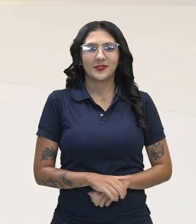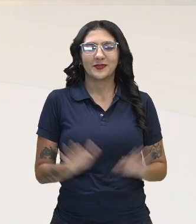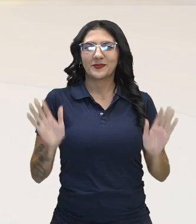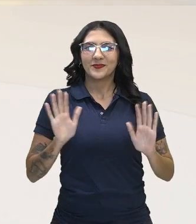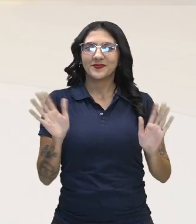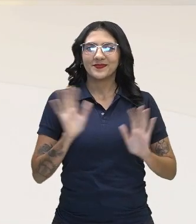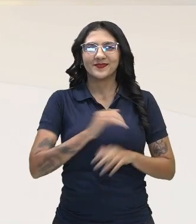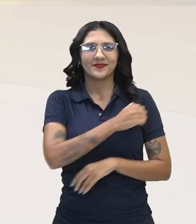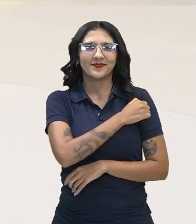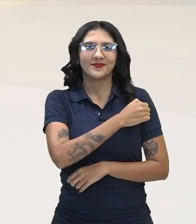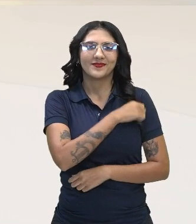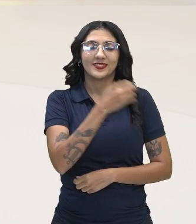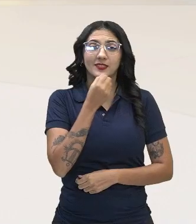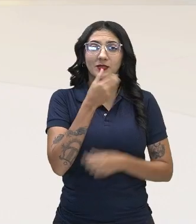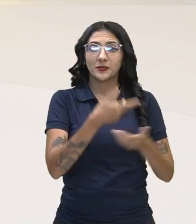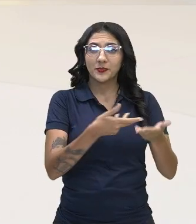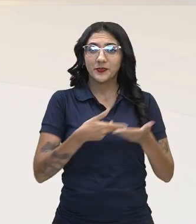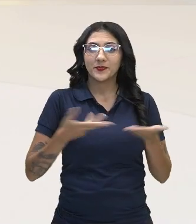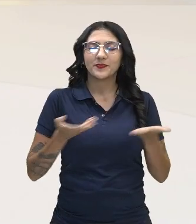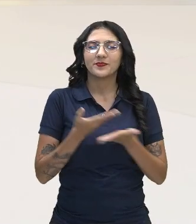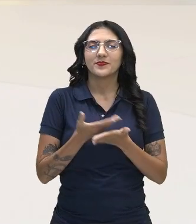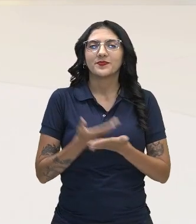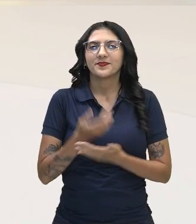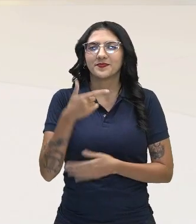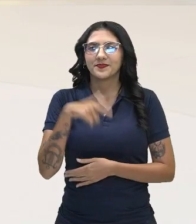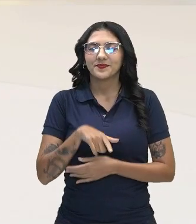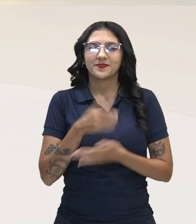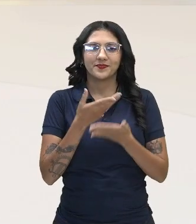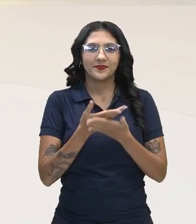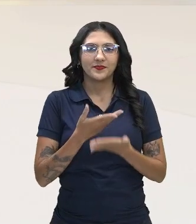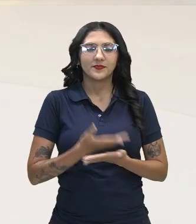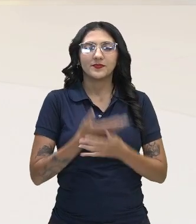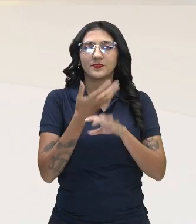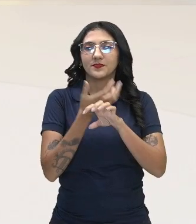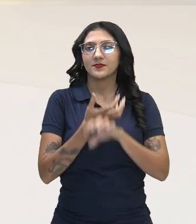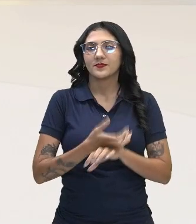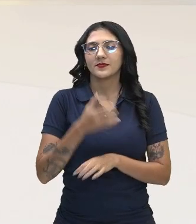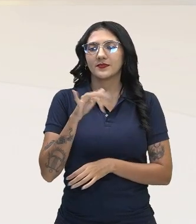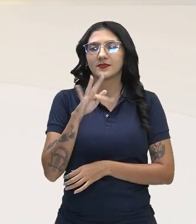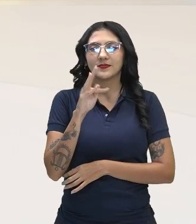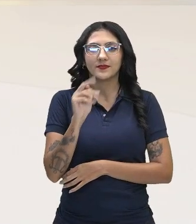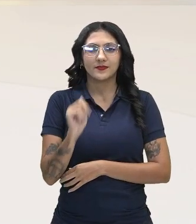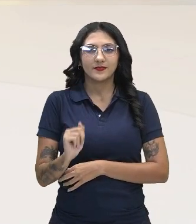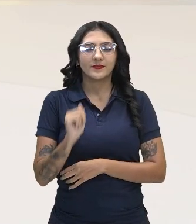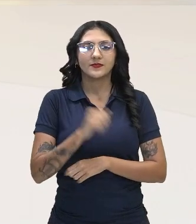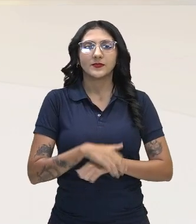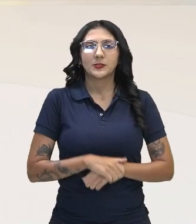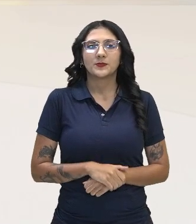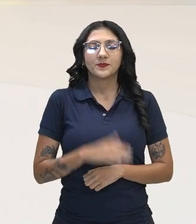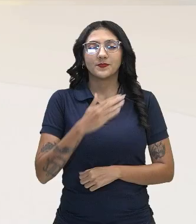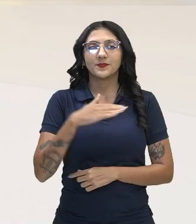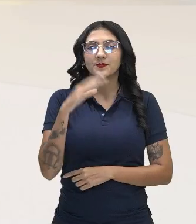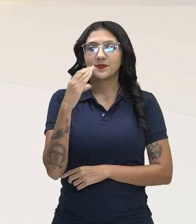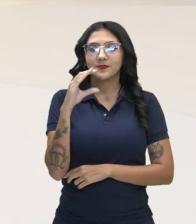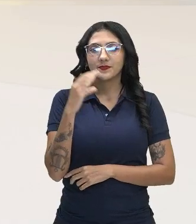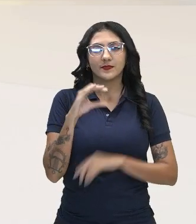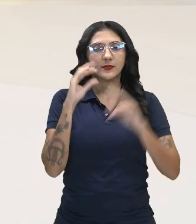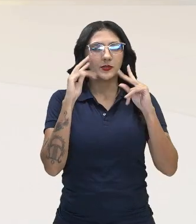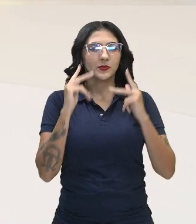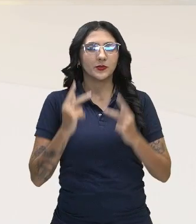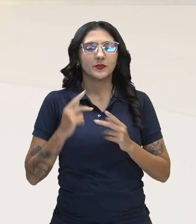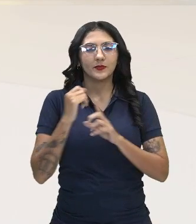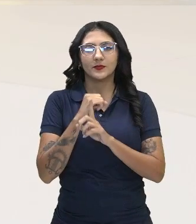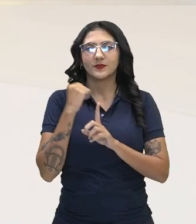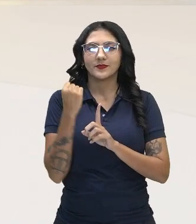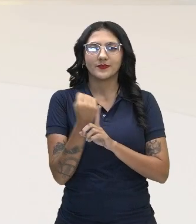todos, sejam muito bem-vindos a mais uma aula do itinerário formativo de aprofundamento Ciências Humanas e